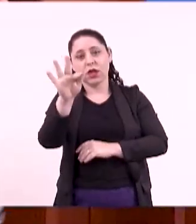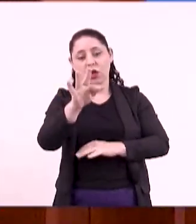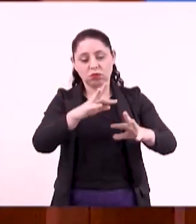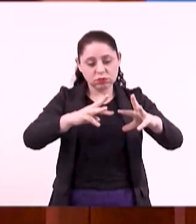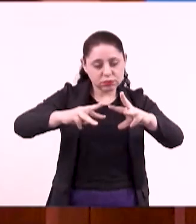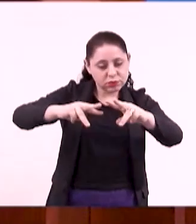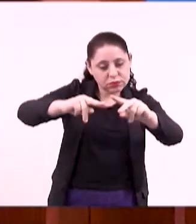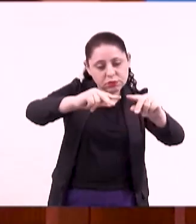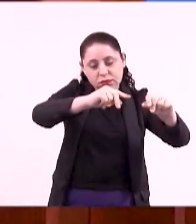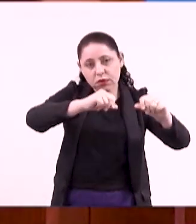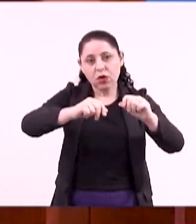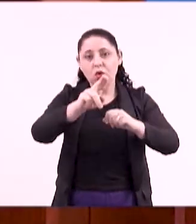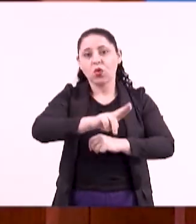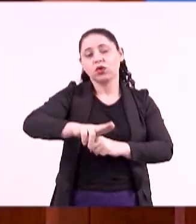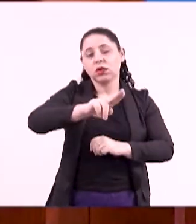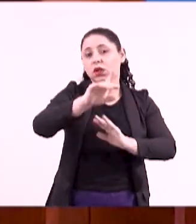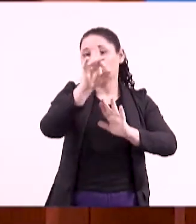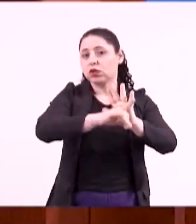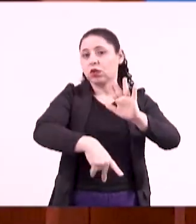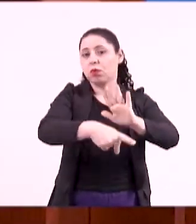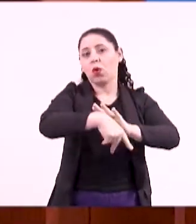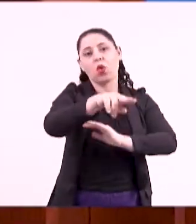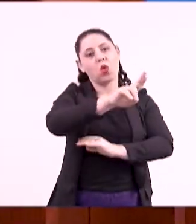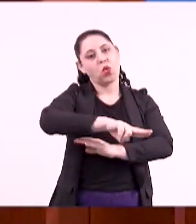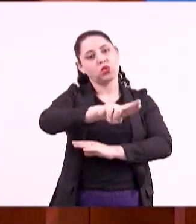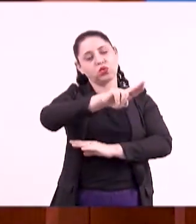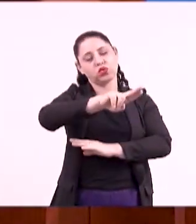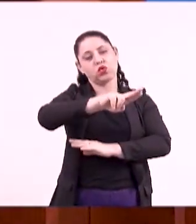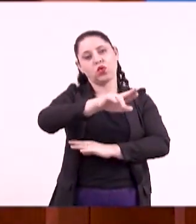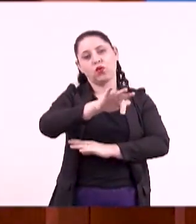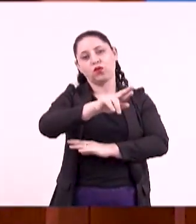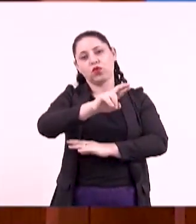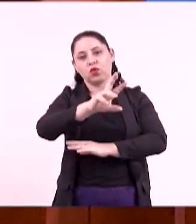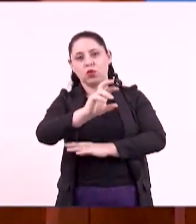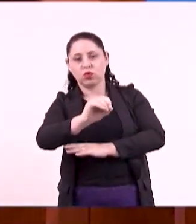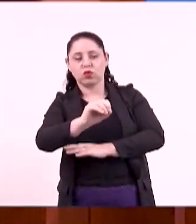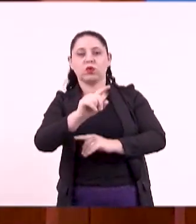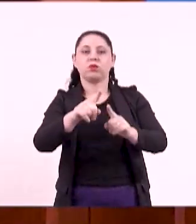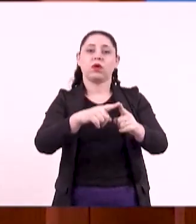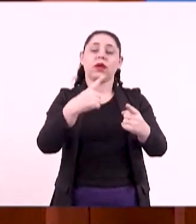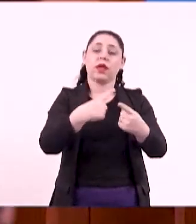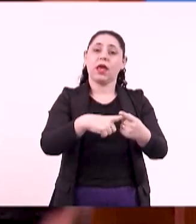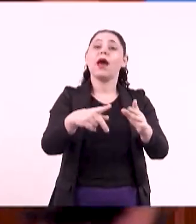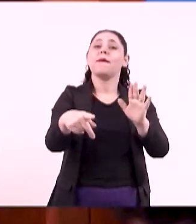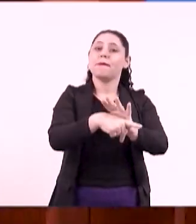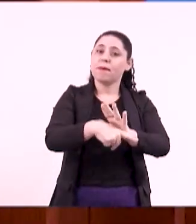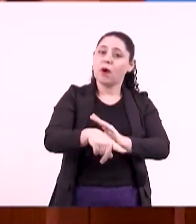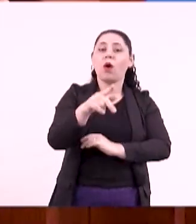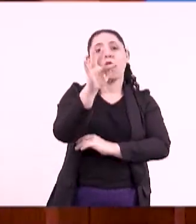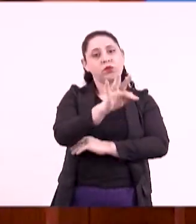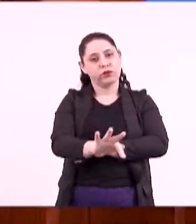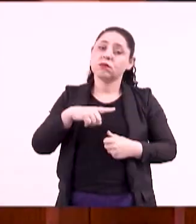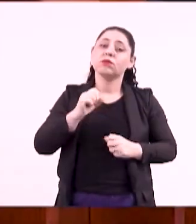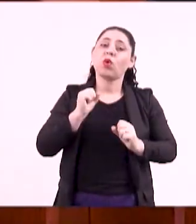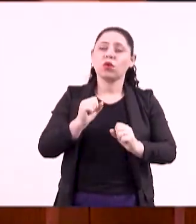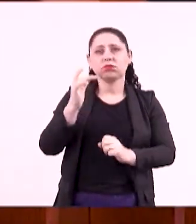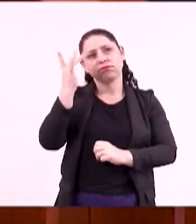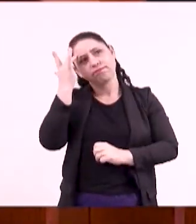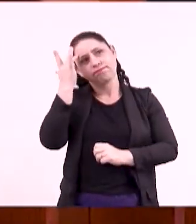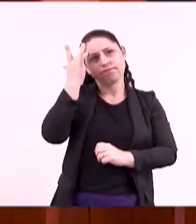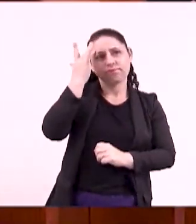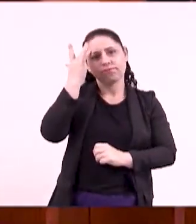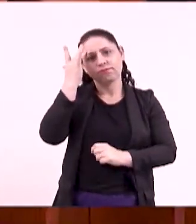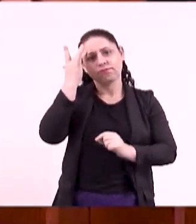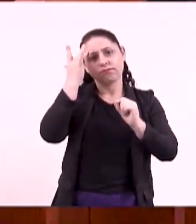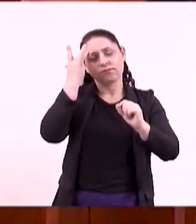usa, ele tem o direito do uso e fruto, porque o patrimônio é da União.